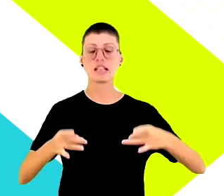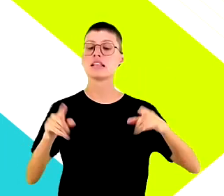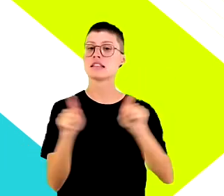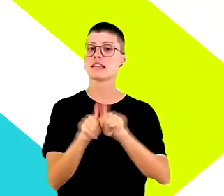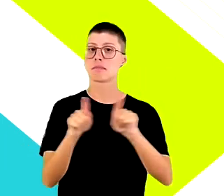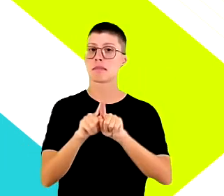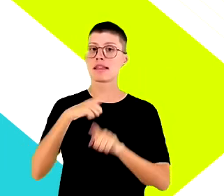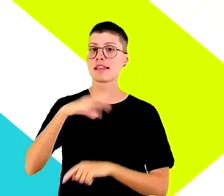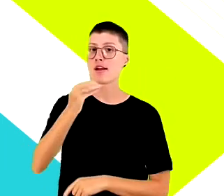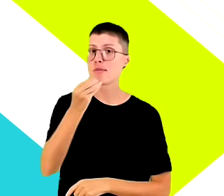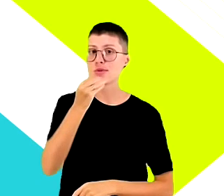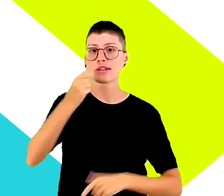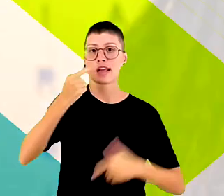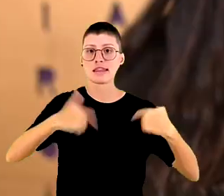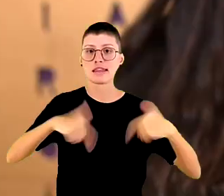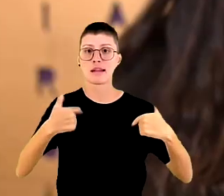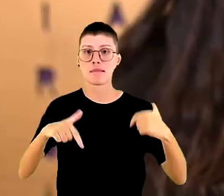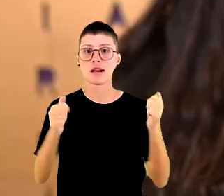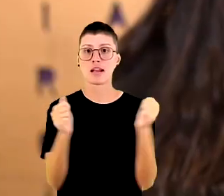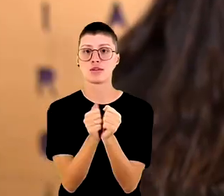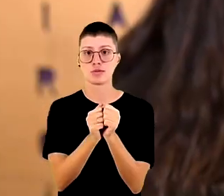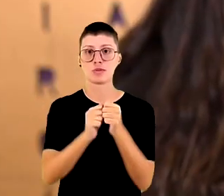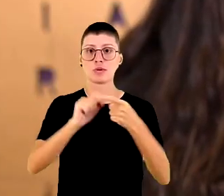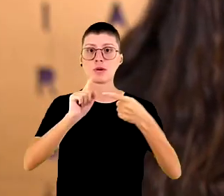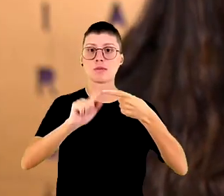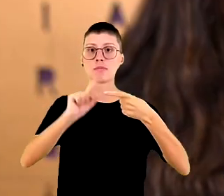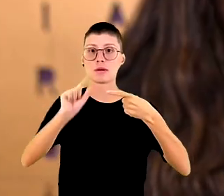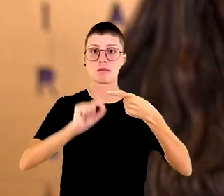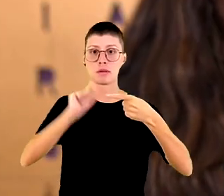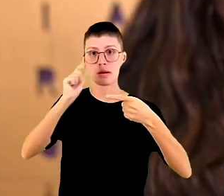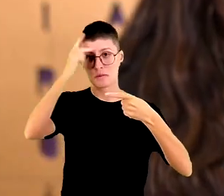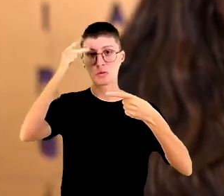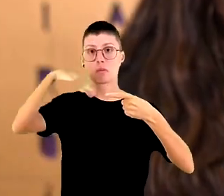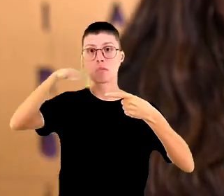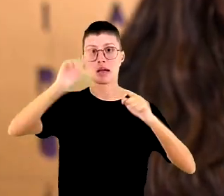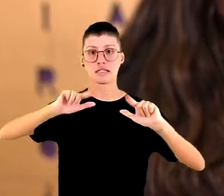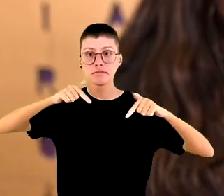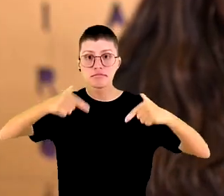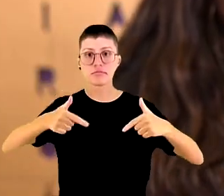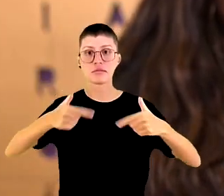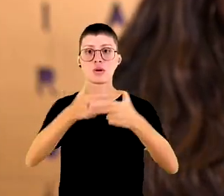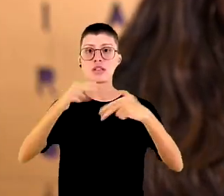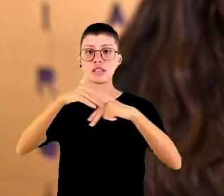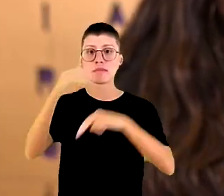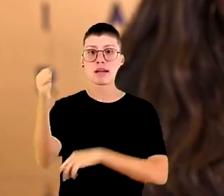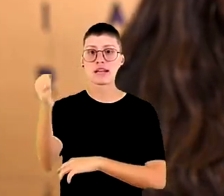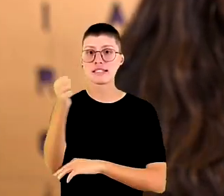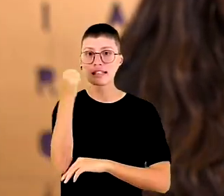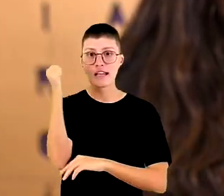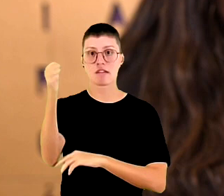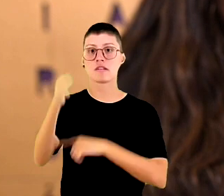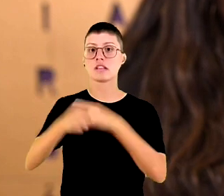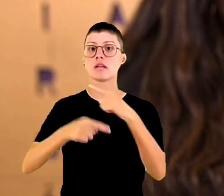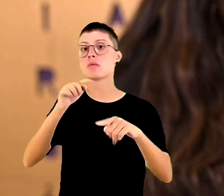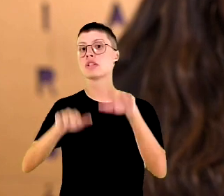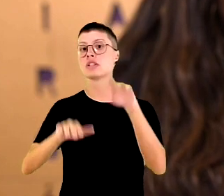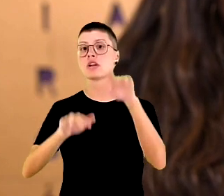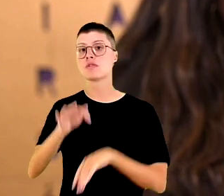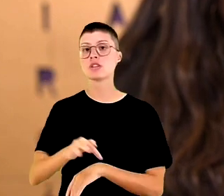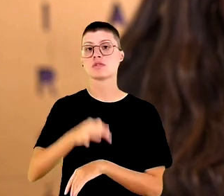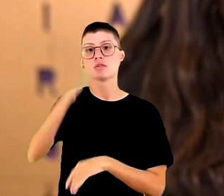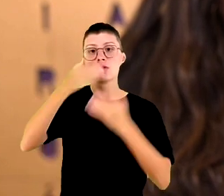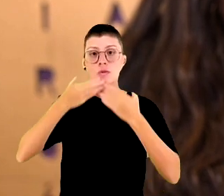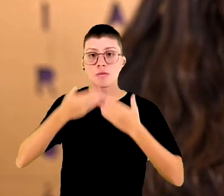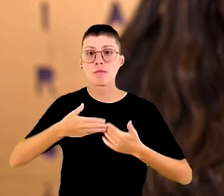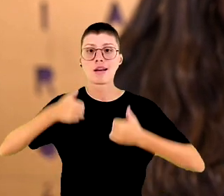de trabalhar primeiro nas pessoas que precisam mais, naqueles casos mais graves, para depois a gente, quem sabe, no futuro expandir para uma massa maior